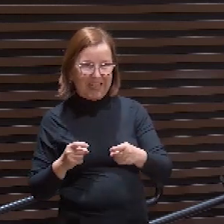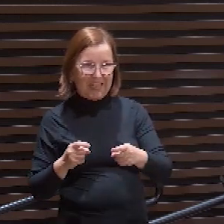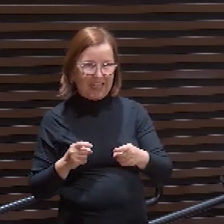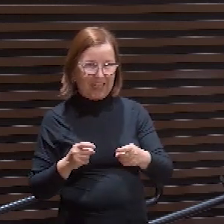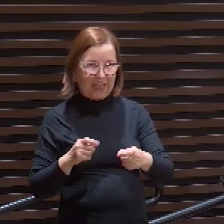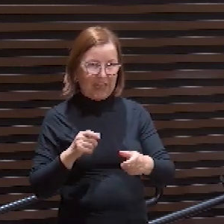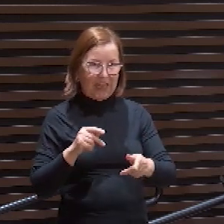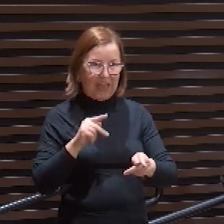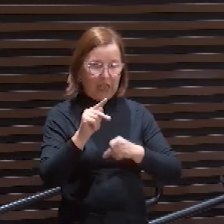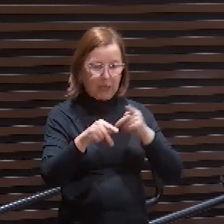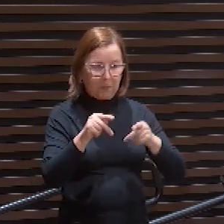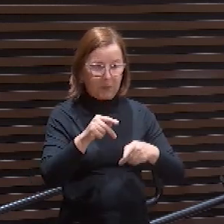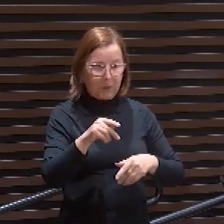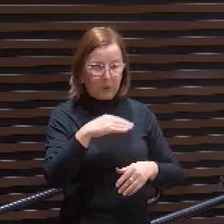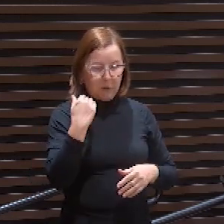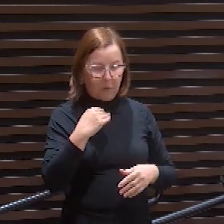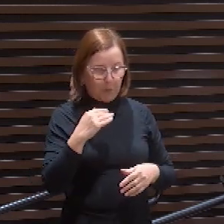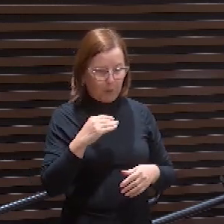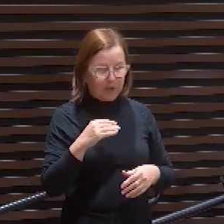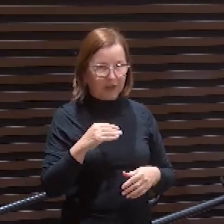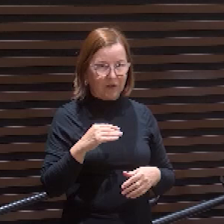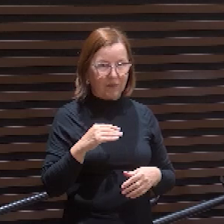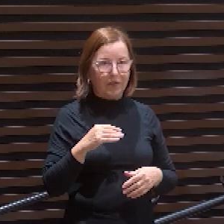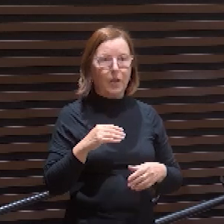A gente rouba,